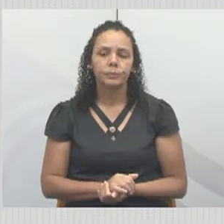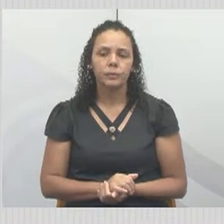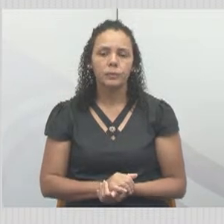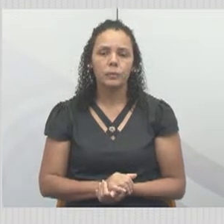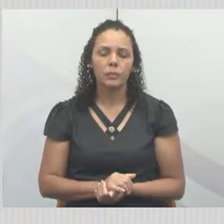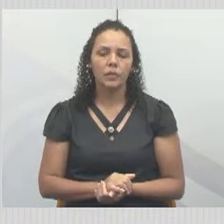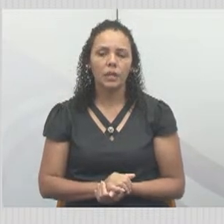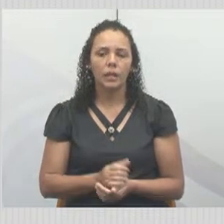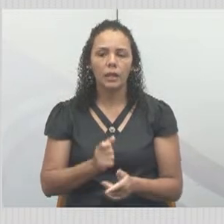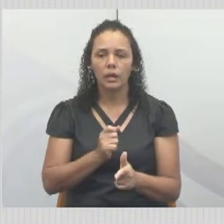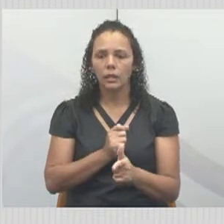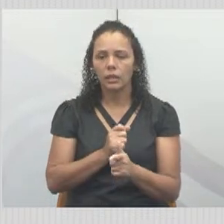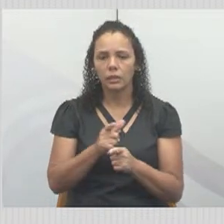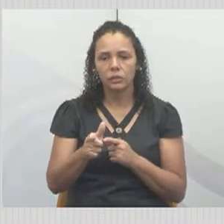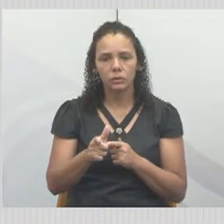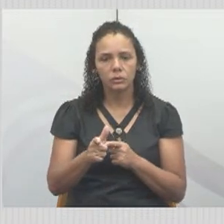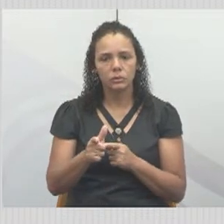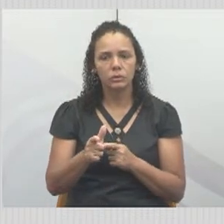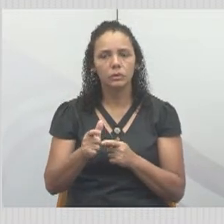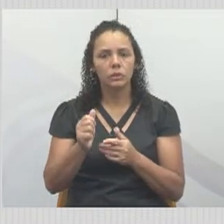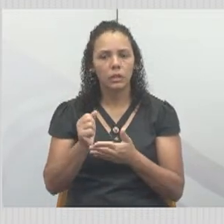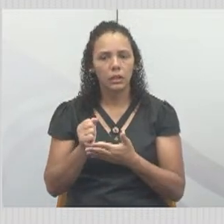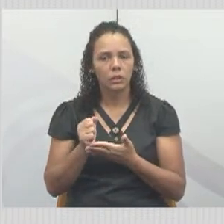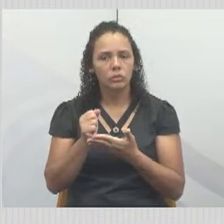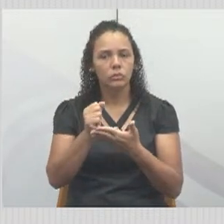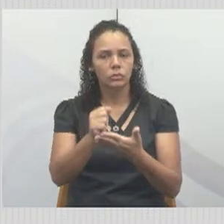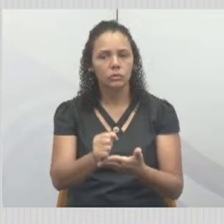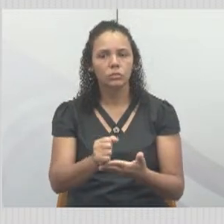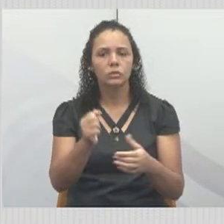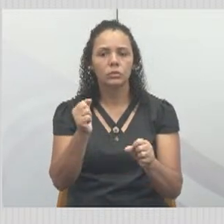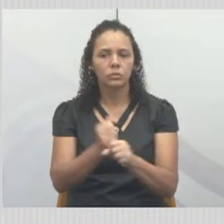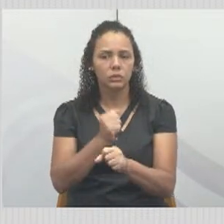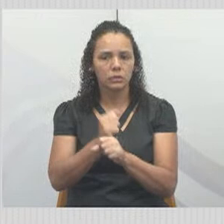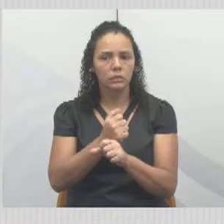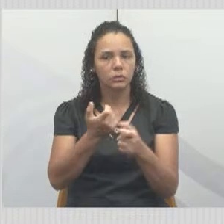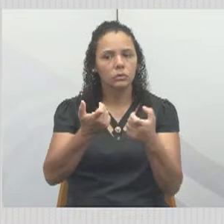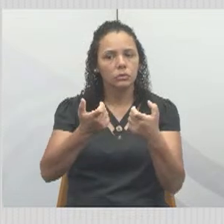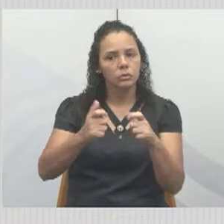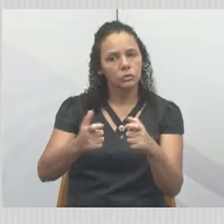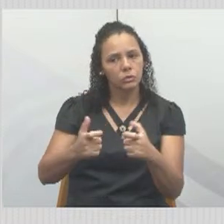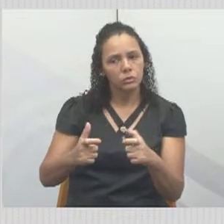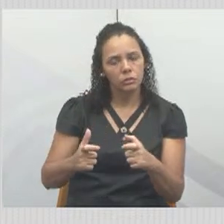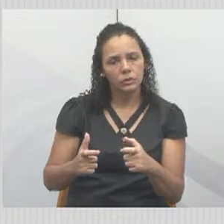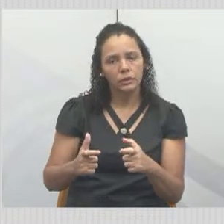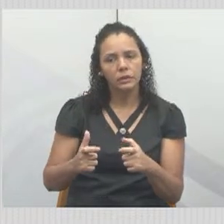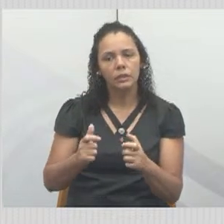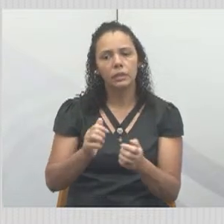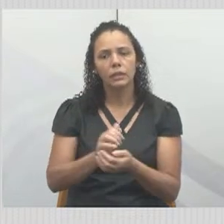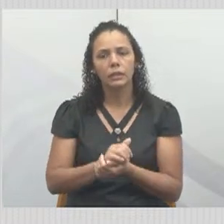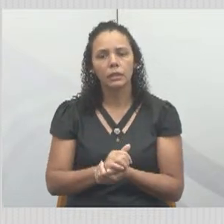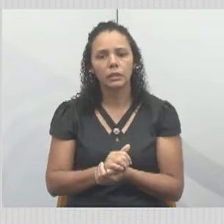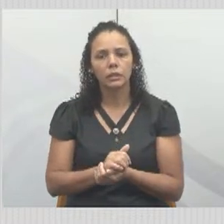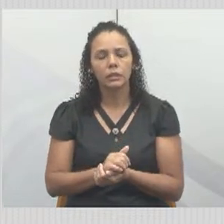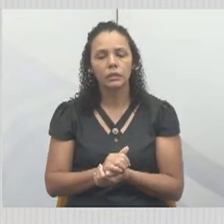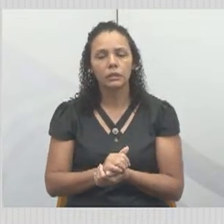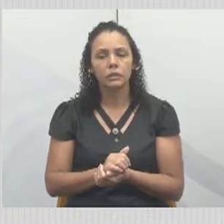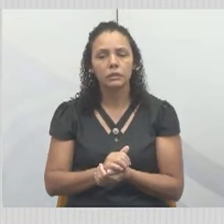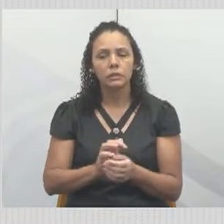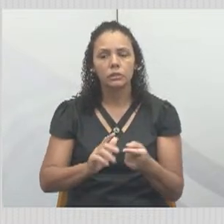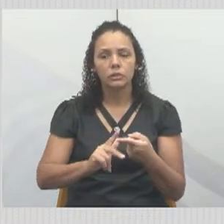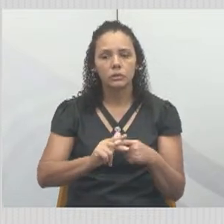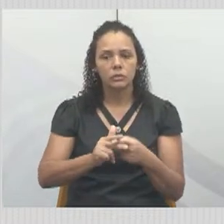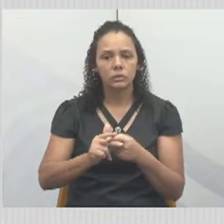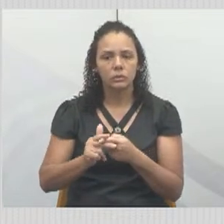e realocação, auxílio aluguel, construção de imóveis e reformas para bens de terceiros, regularização